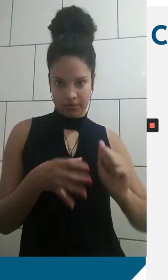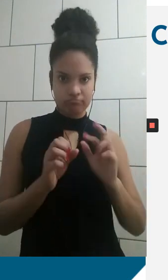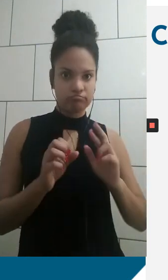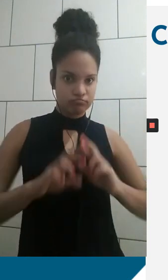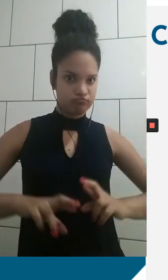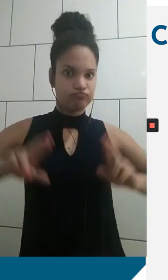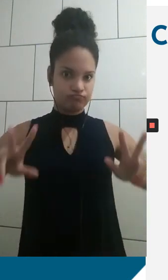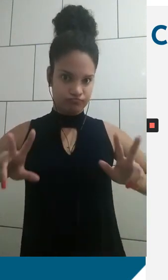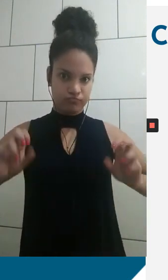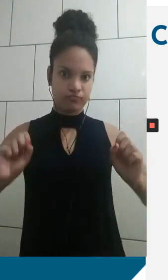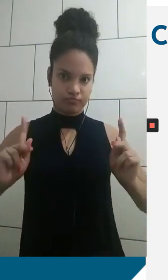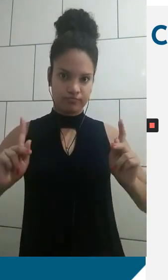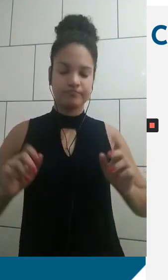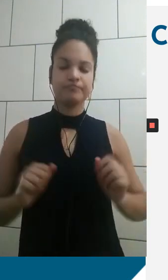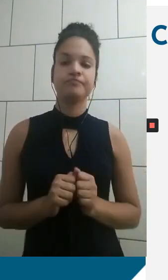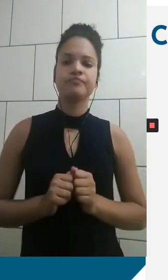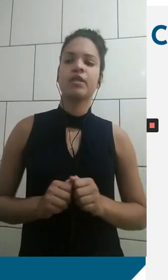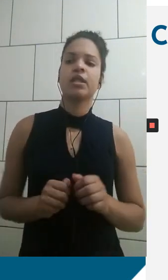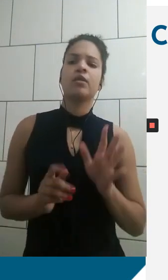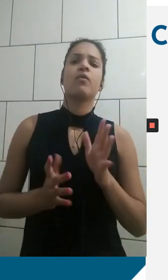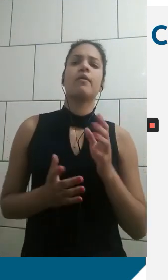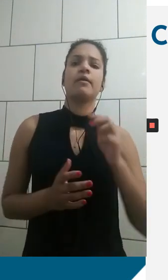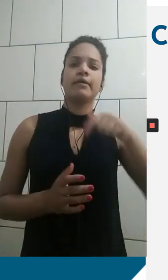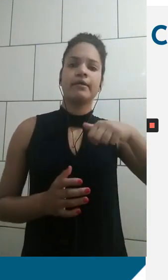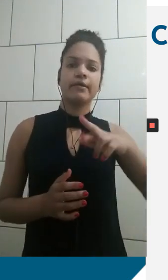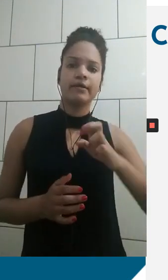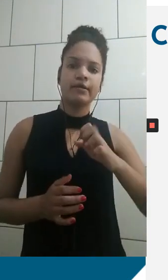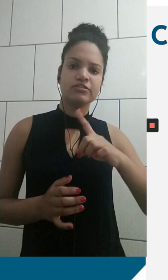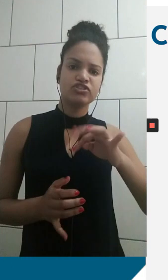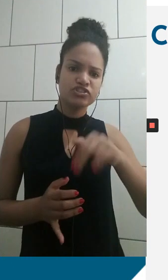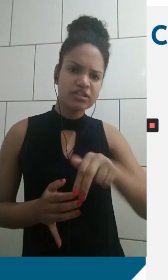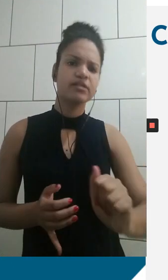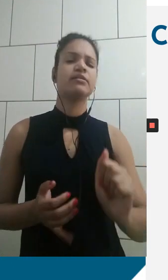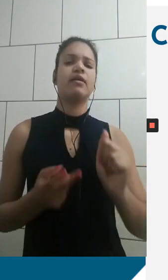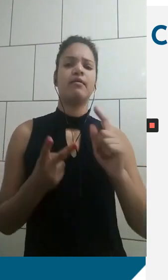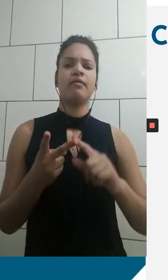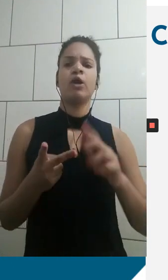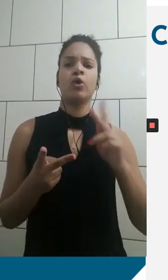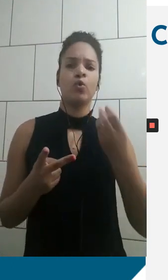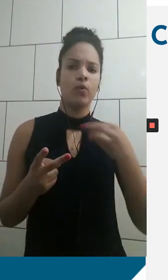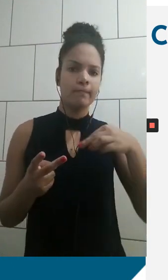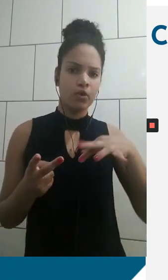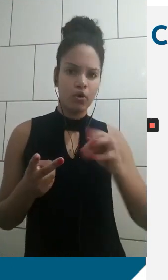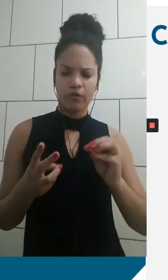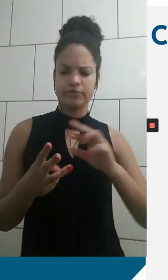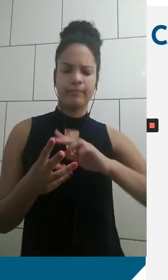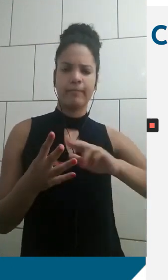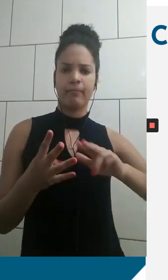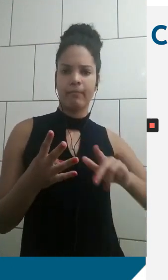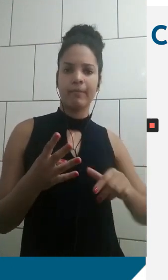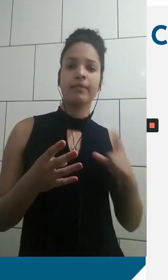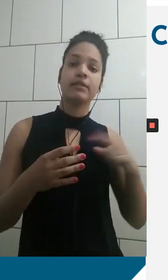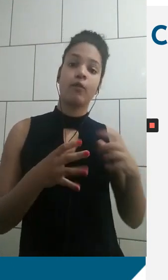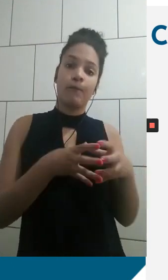Queratina. Então, existem um grupo muito grande de biomoléculas que são classificadas como proteínas,